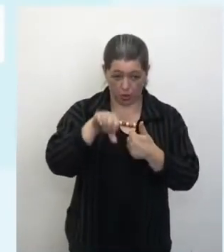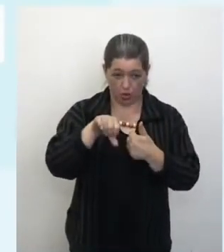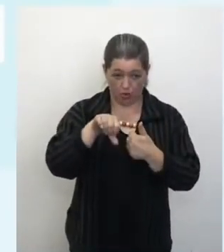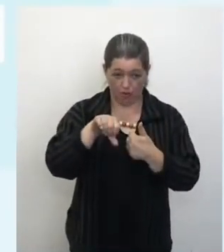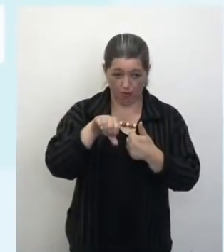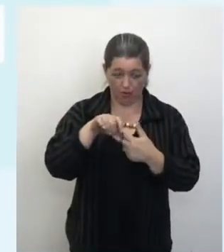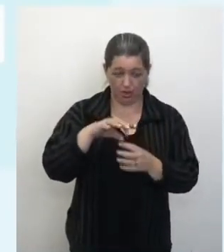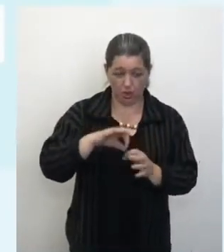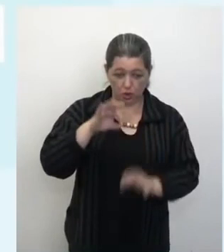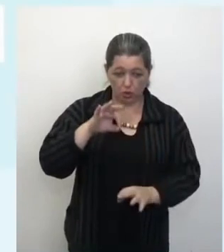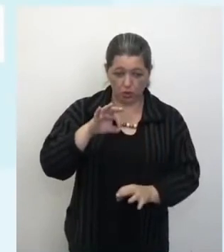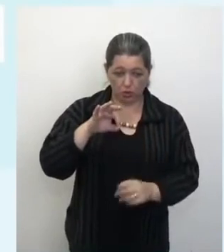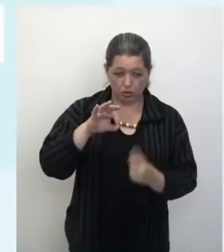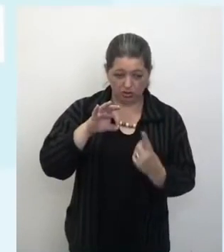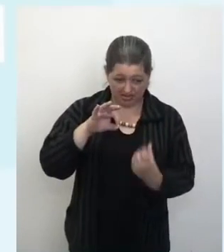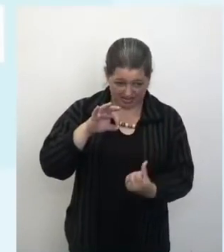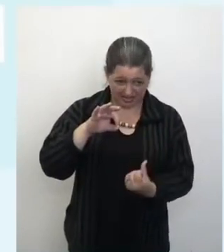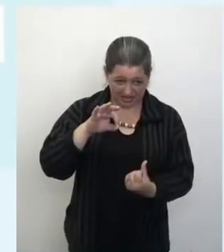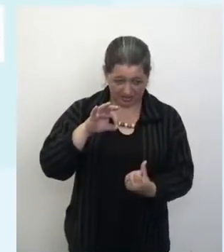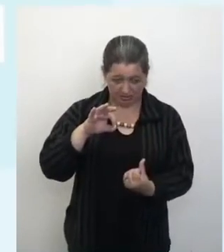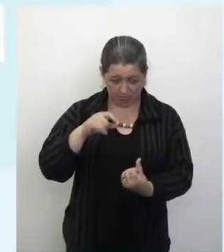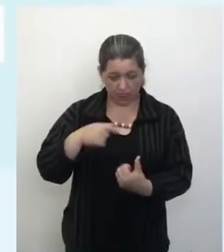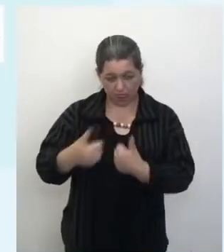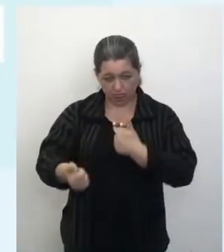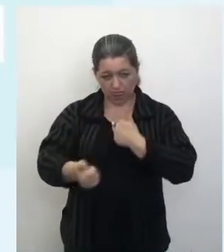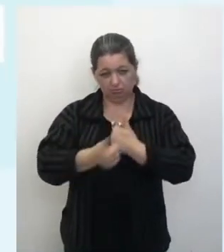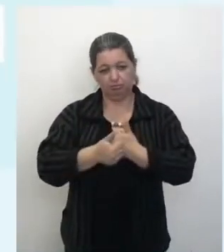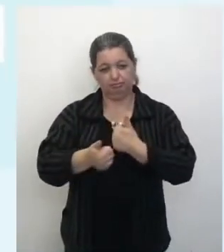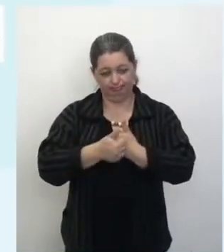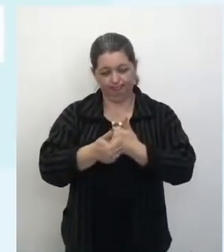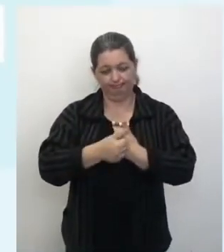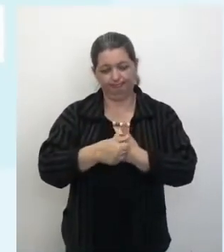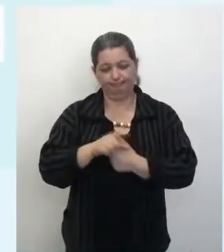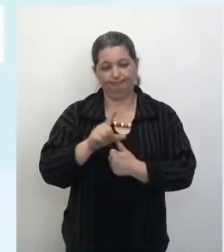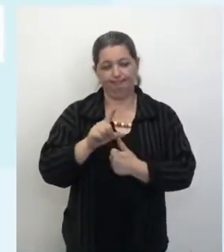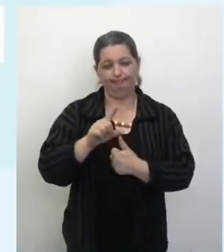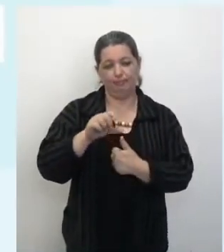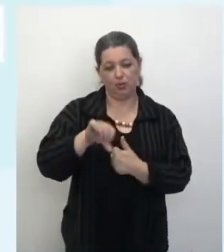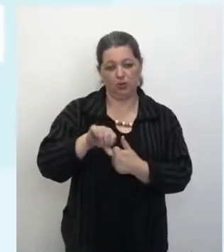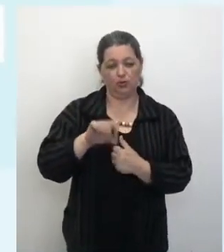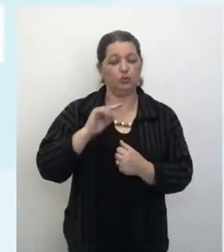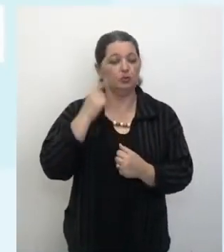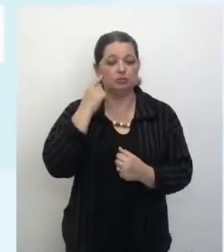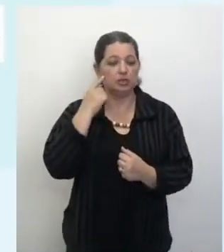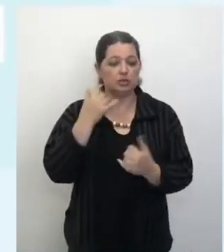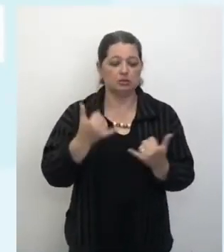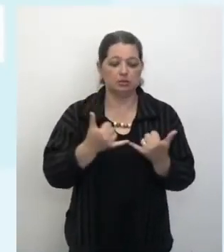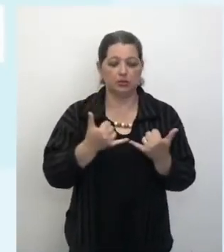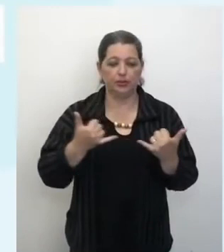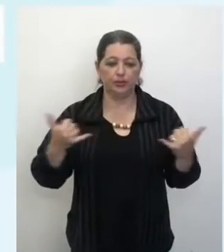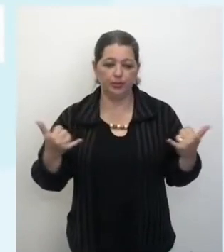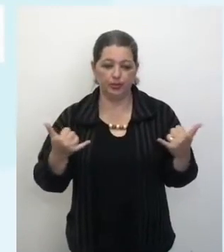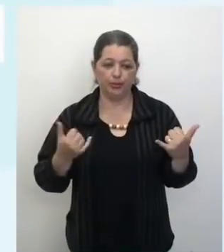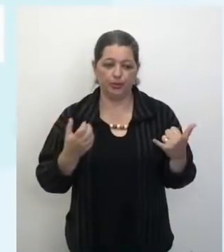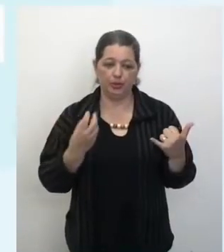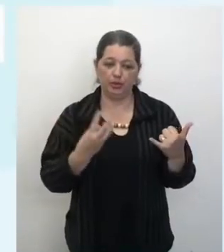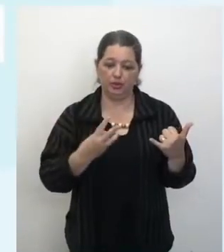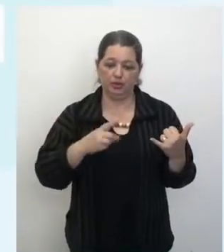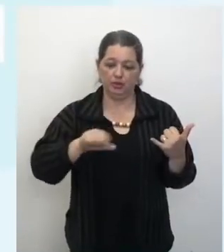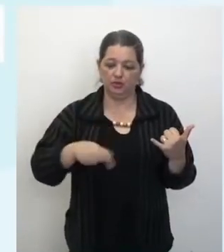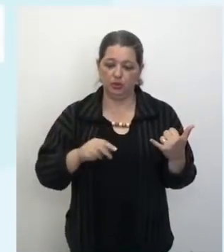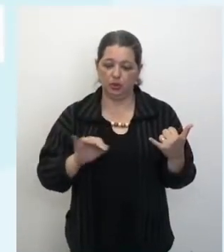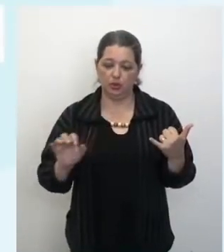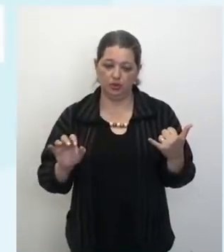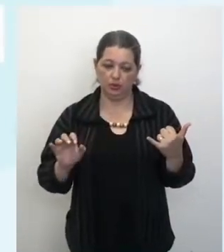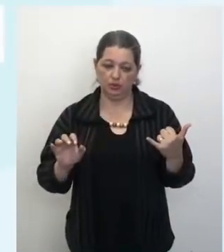16? Então, esse 3, alguma coisa vai estar mais próximo do 9. Então, na hora de localizar na reta, que eu vou colocar o 3, um pouquinho, eu